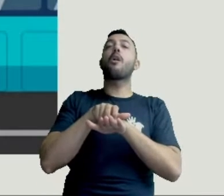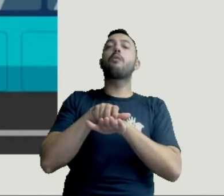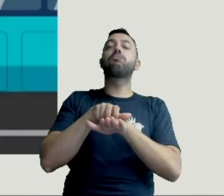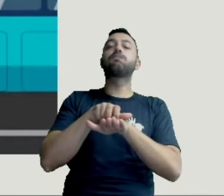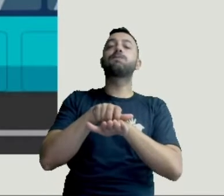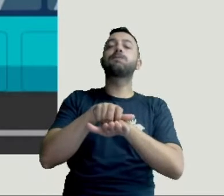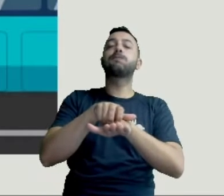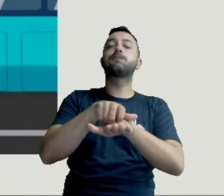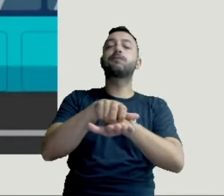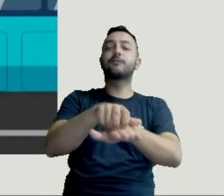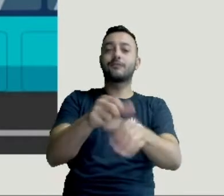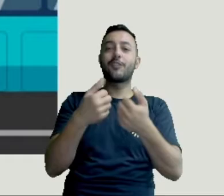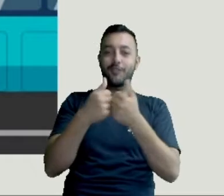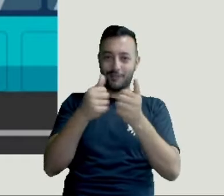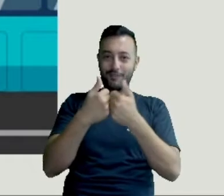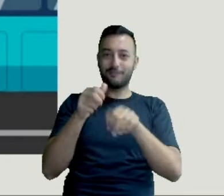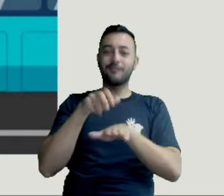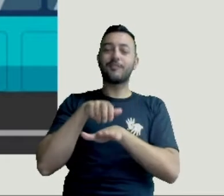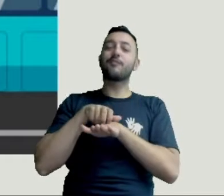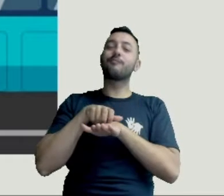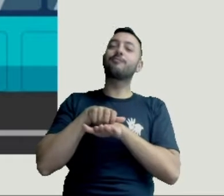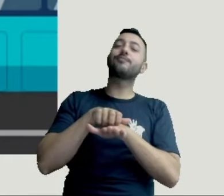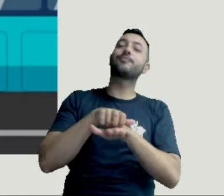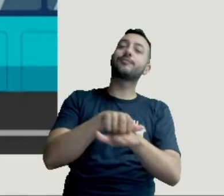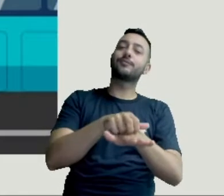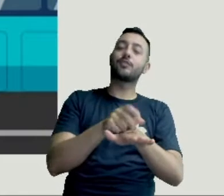seguinte, o casal dentro do